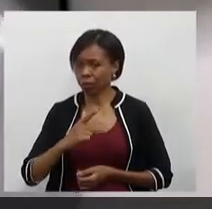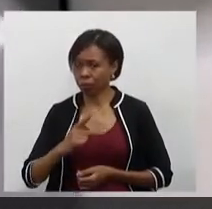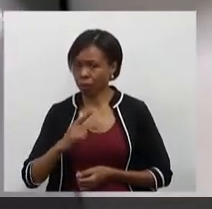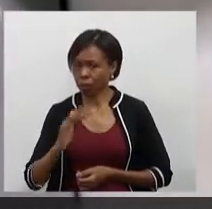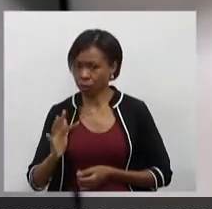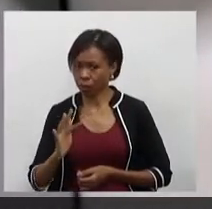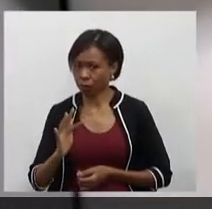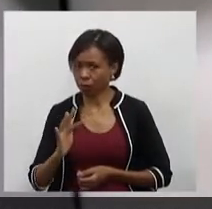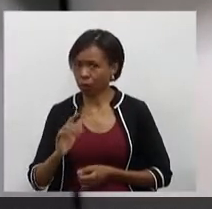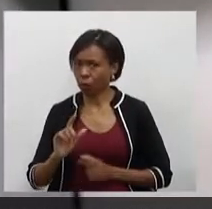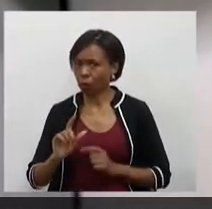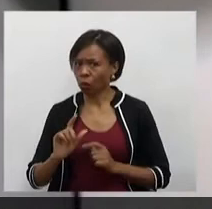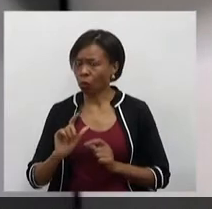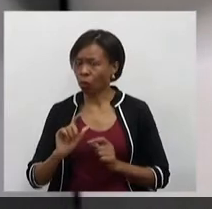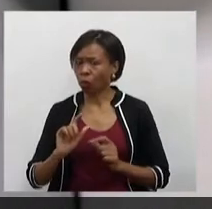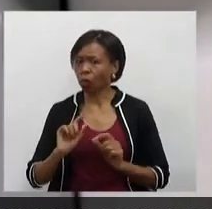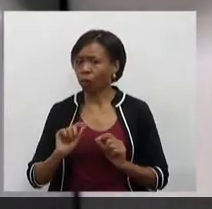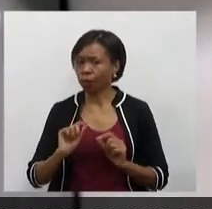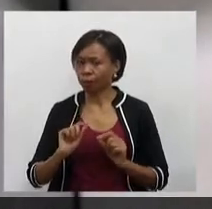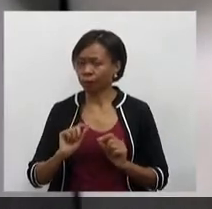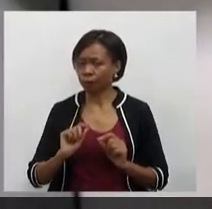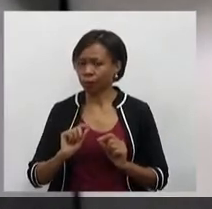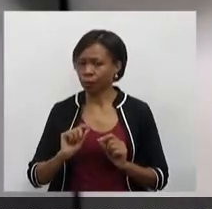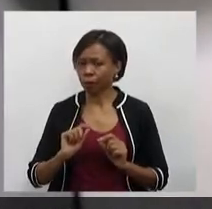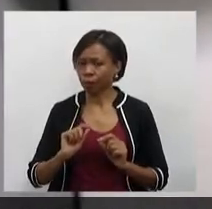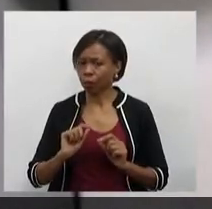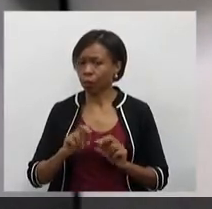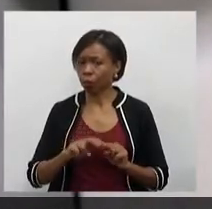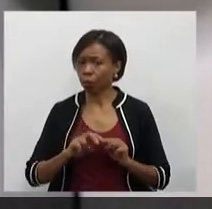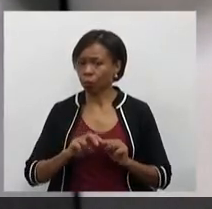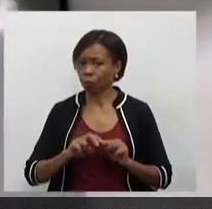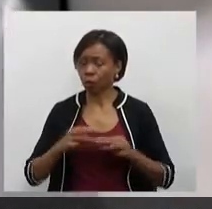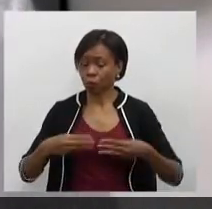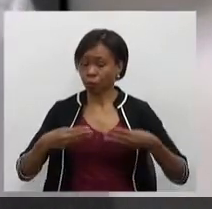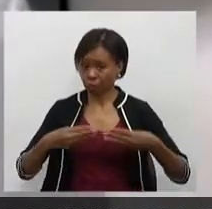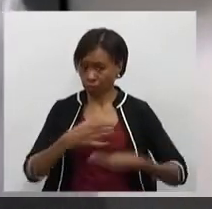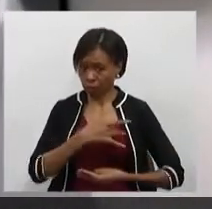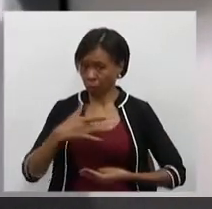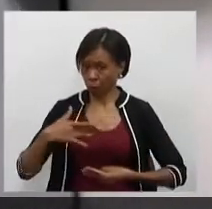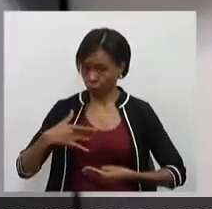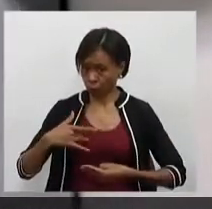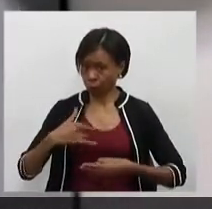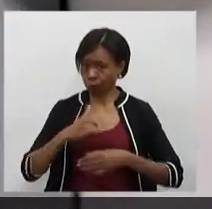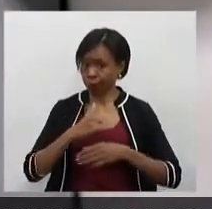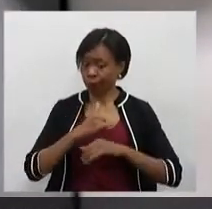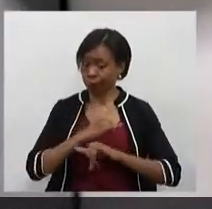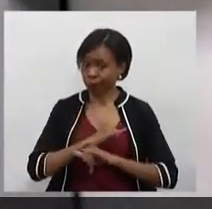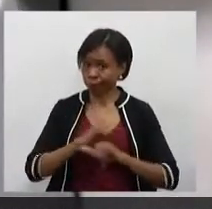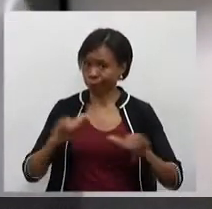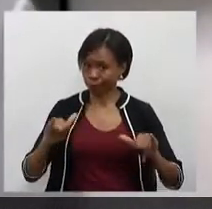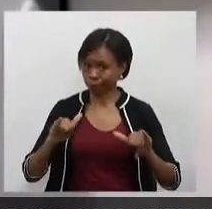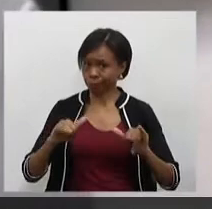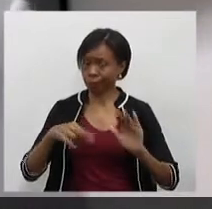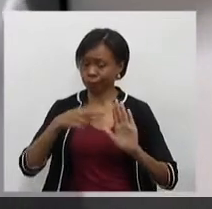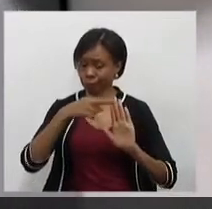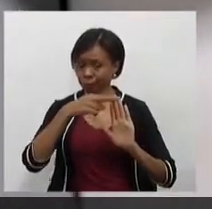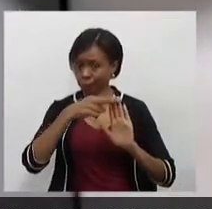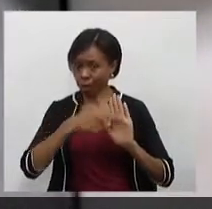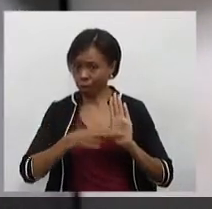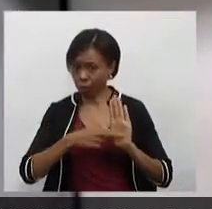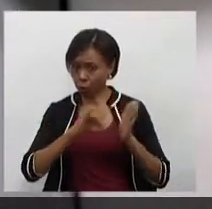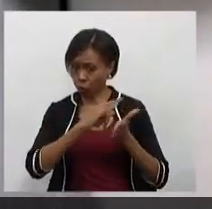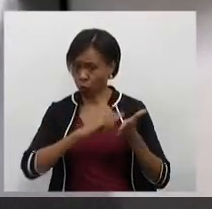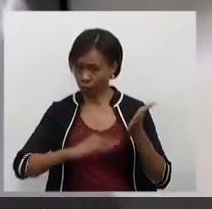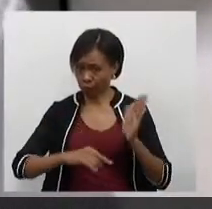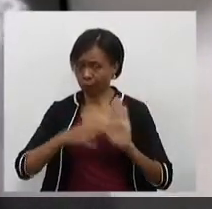deve ao fato de que o Ministério da Saúde emitiu uma nota técnica restringindo vacinação apenas